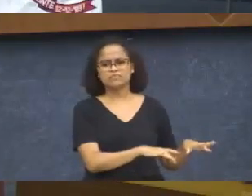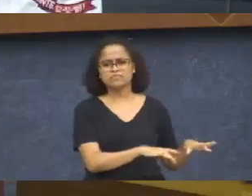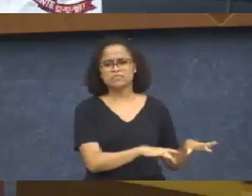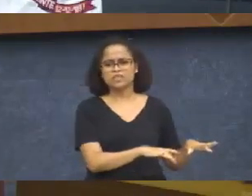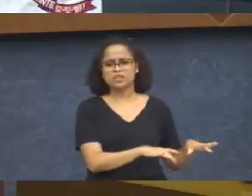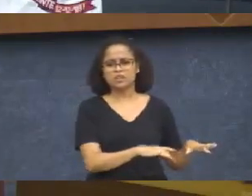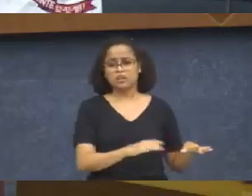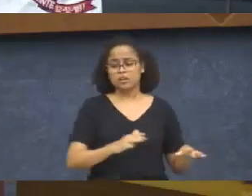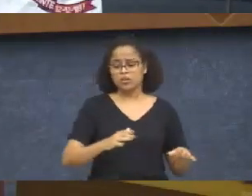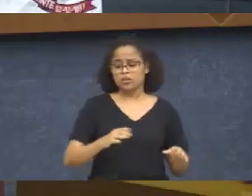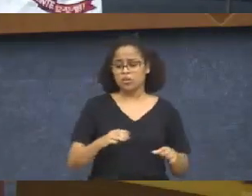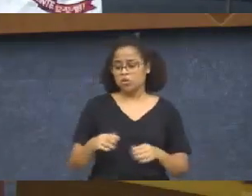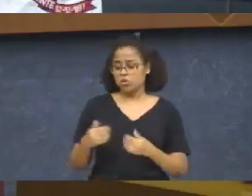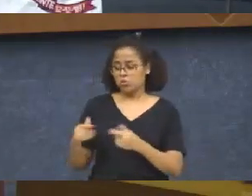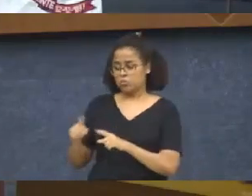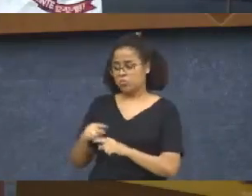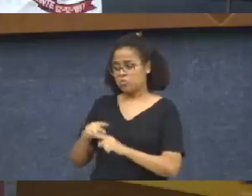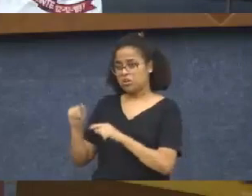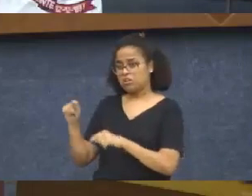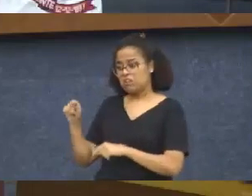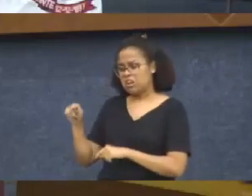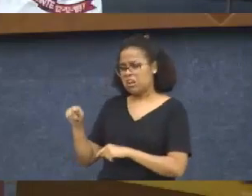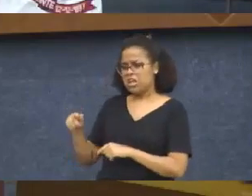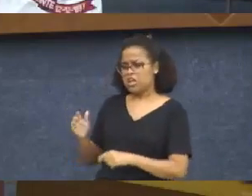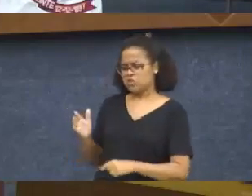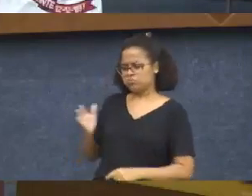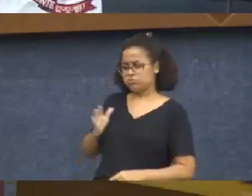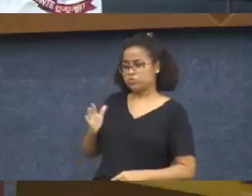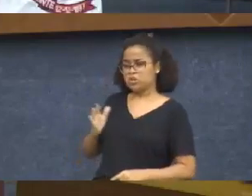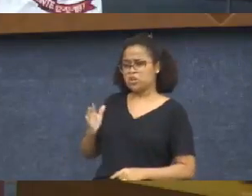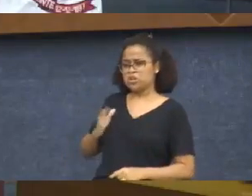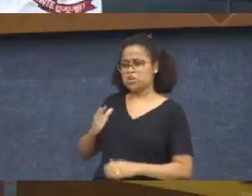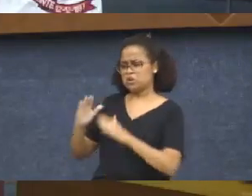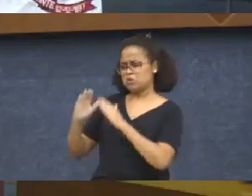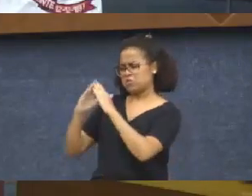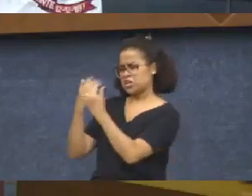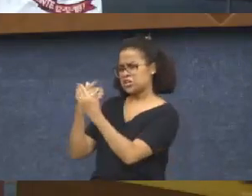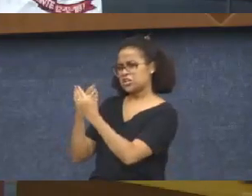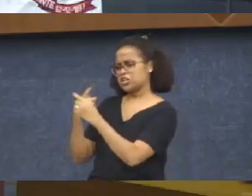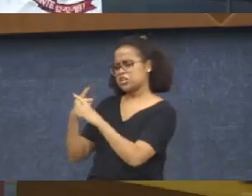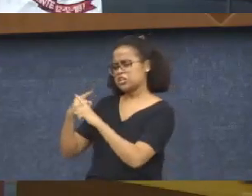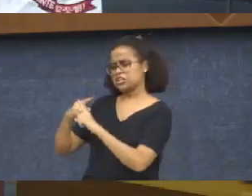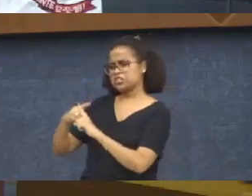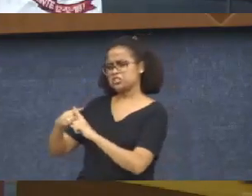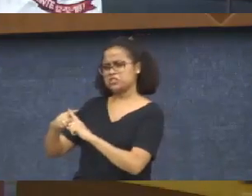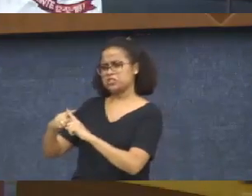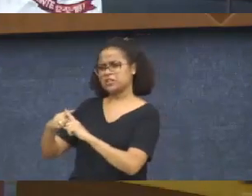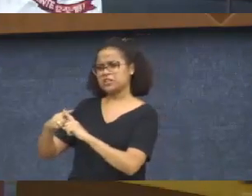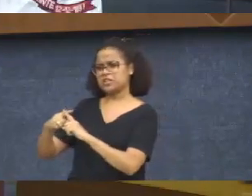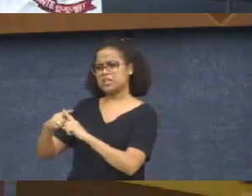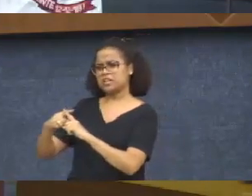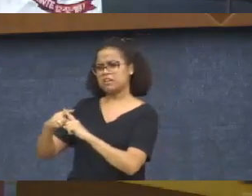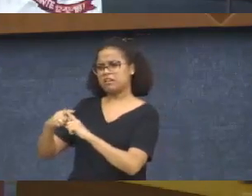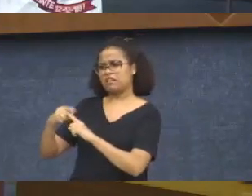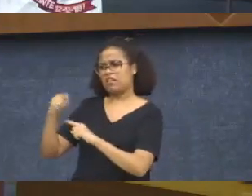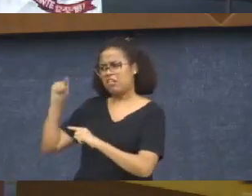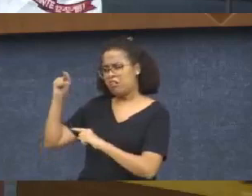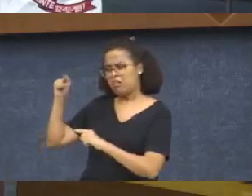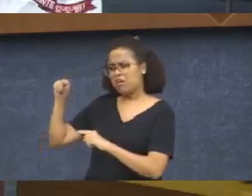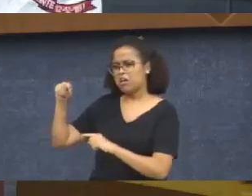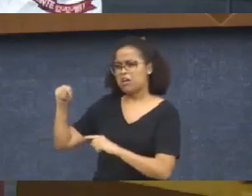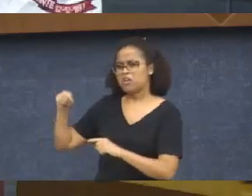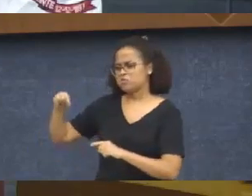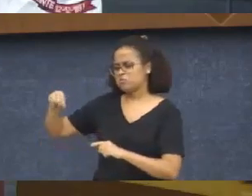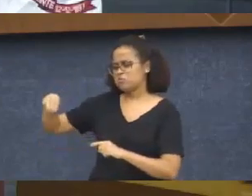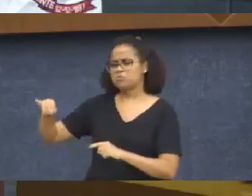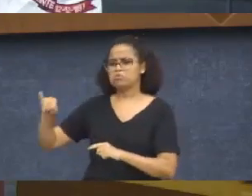rico é muito bonito, o lado da Igrejinha, o lado do Mineirão, as pessoas que passam só naquele ponto não percebem o que